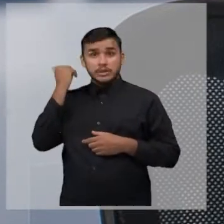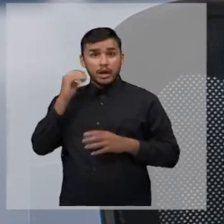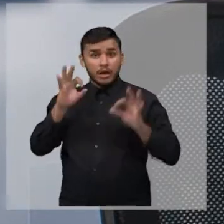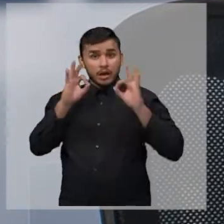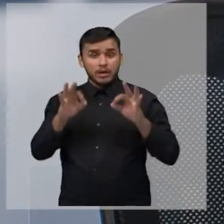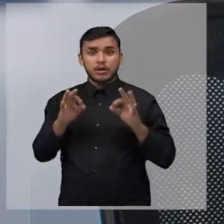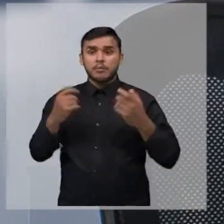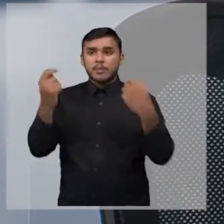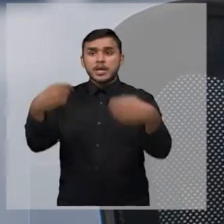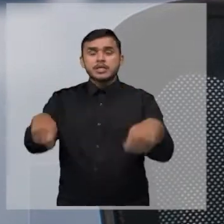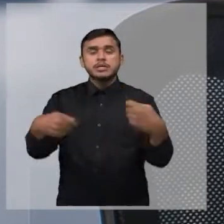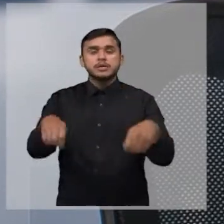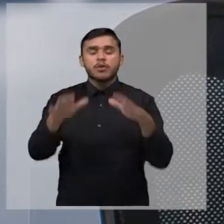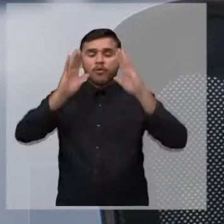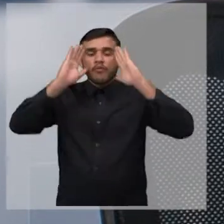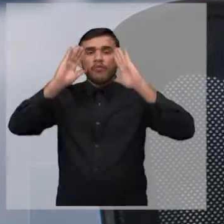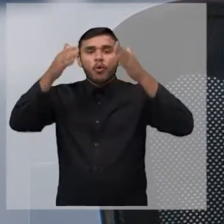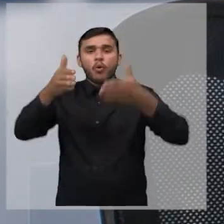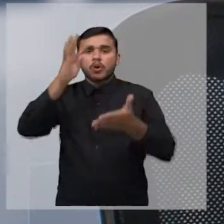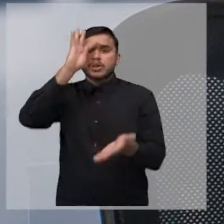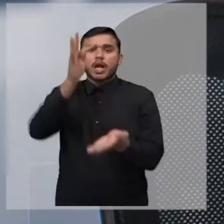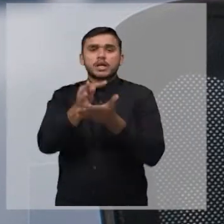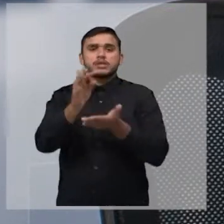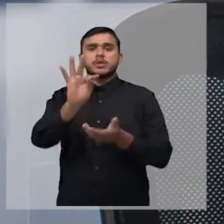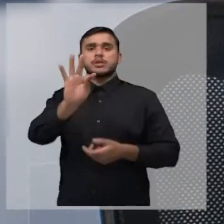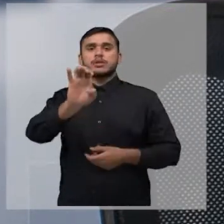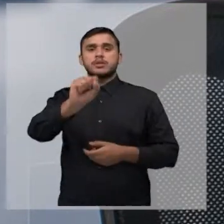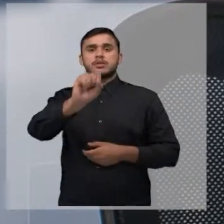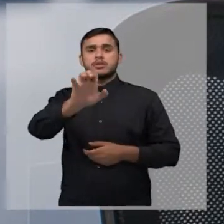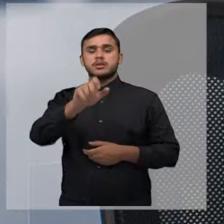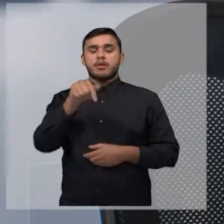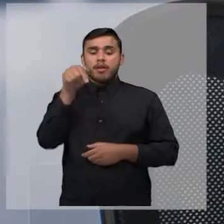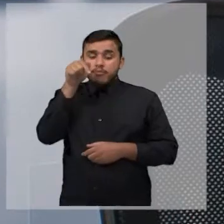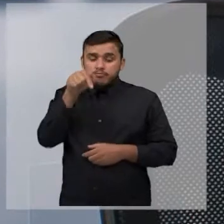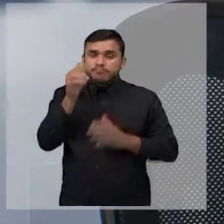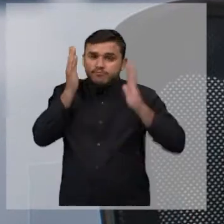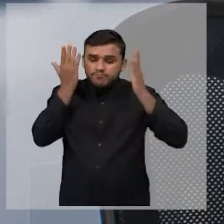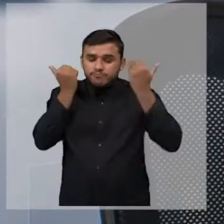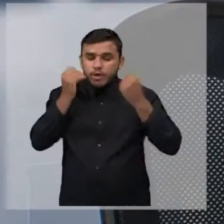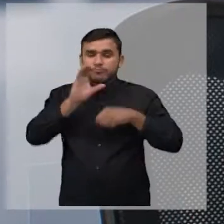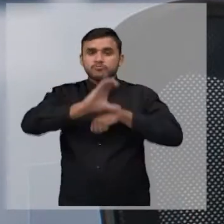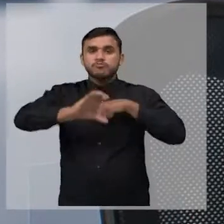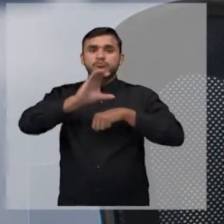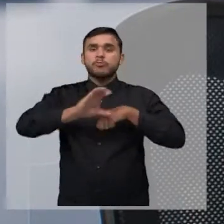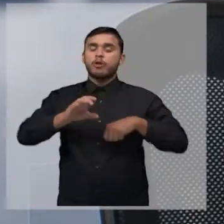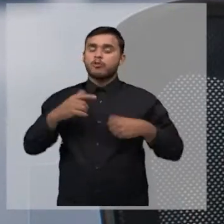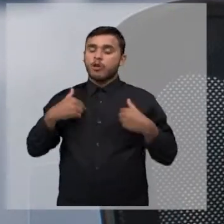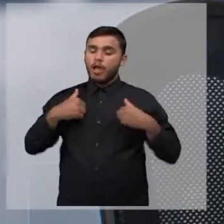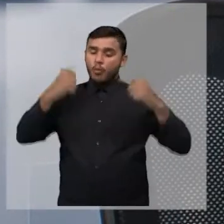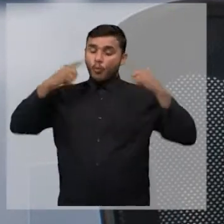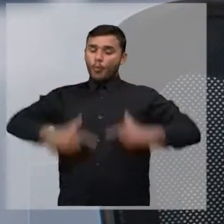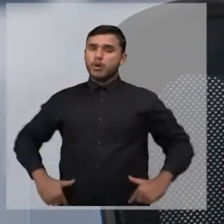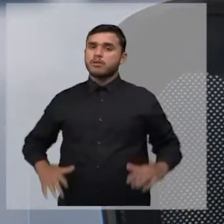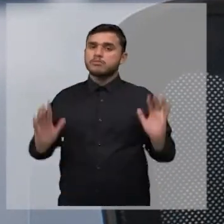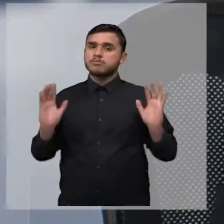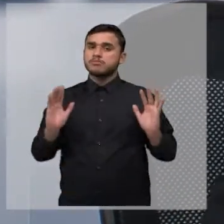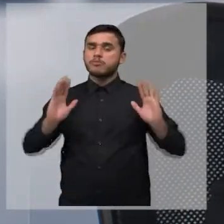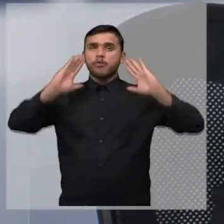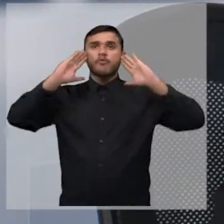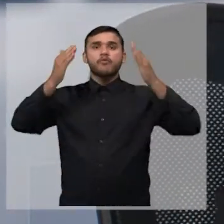produzir teses na qual a sociedade veja que são cursos úteis para o seu dia a